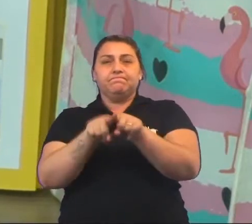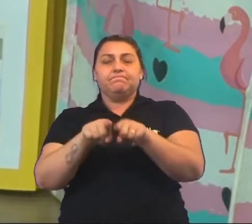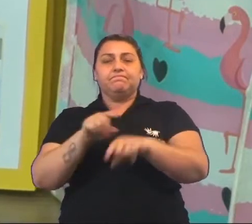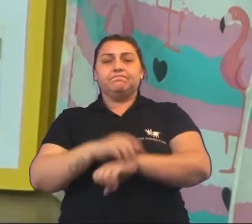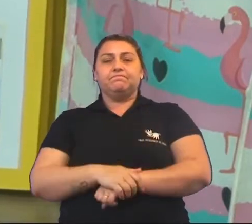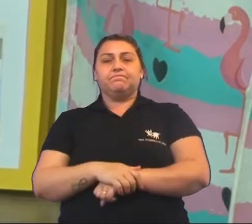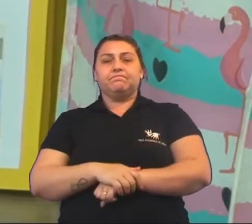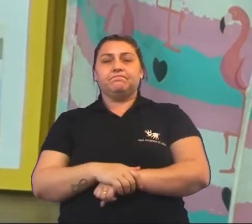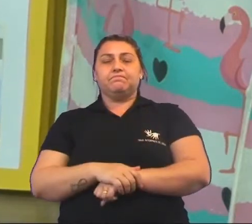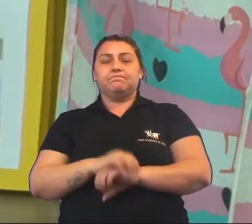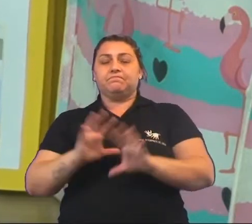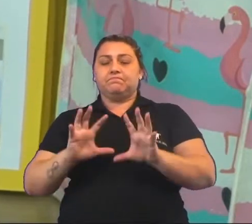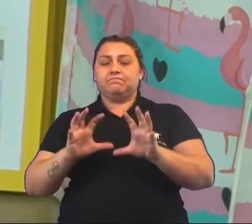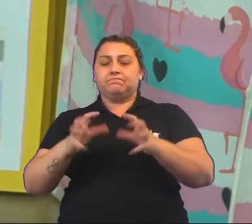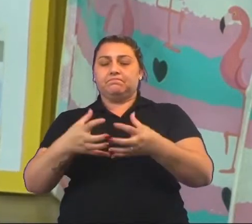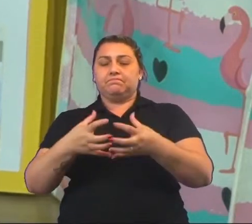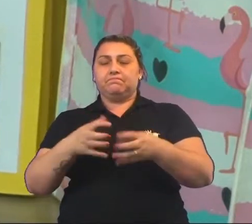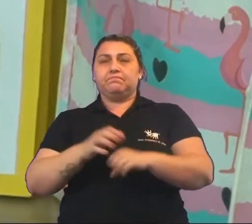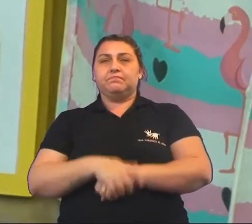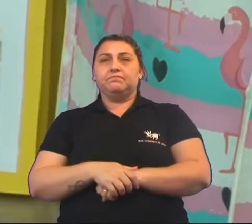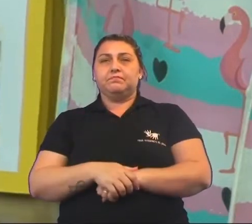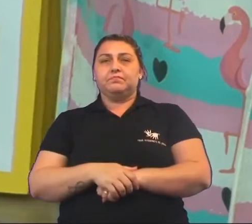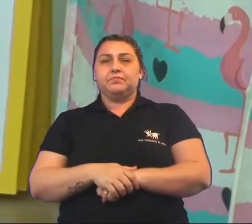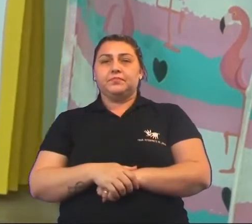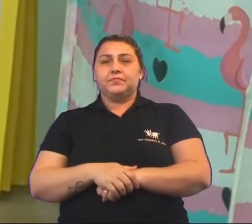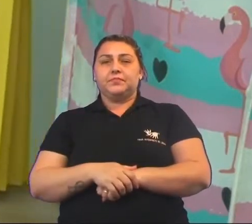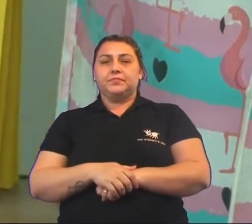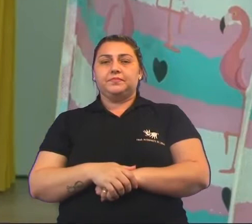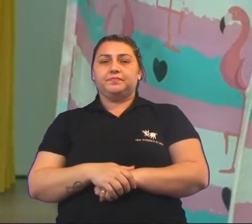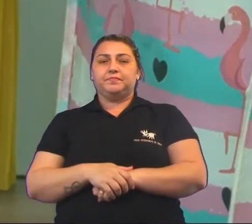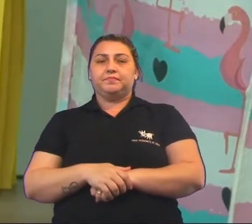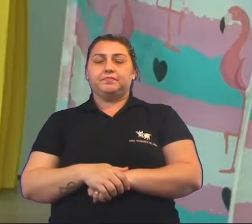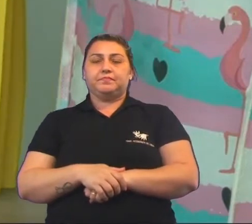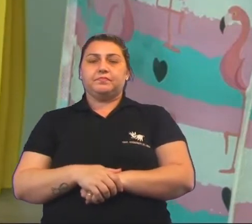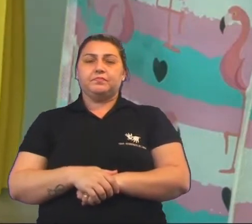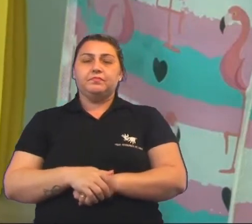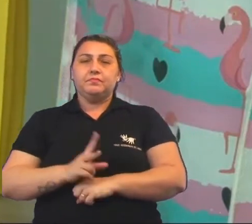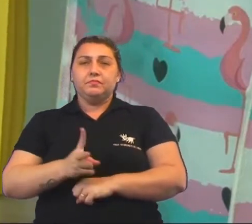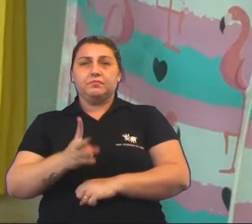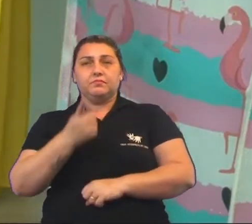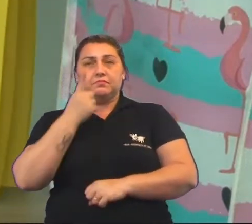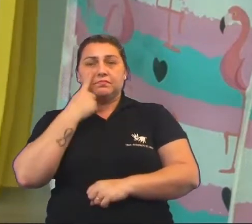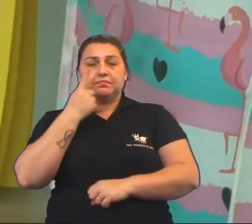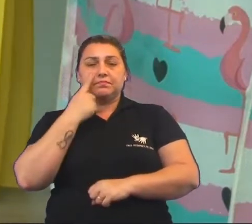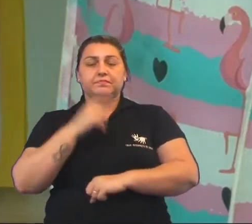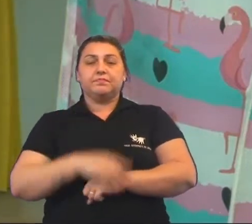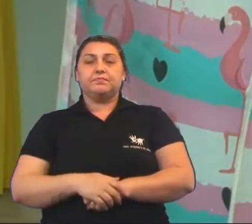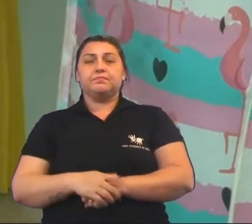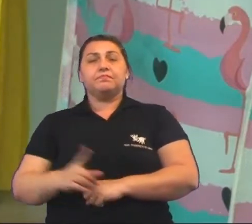formato arredondado, isso mesmo. Vamos continuar observando.